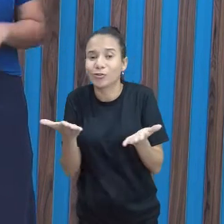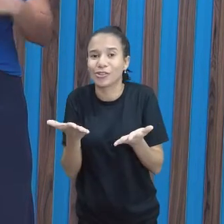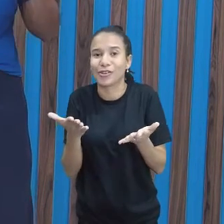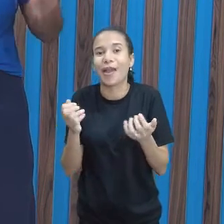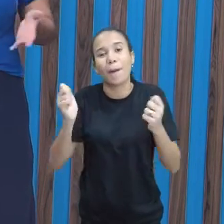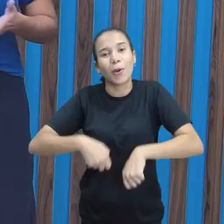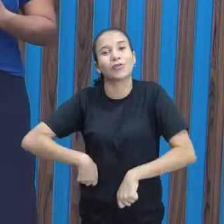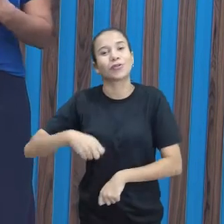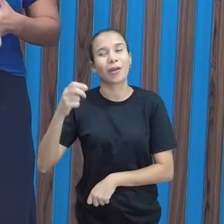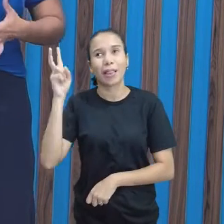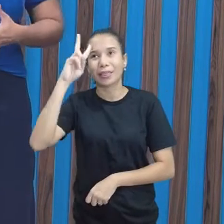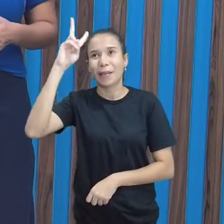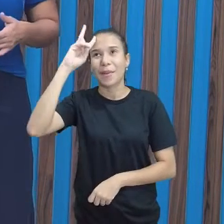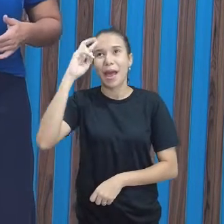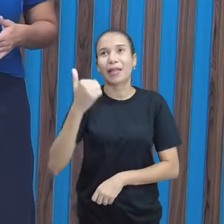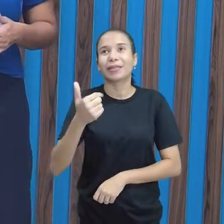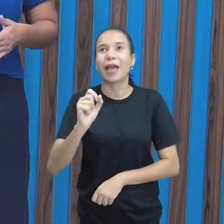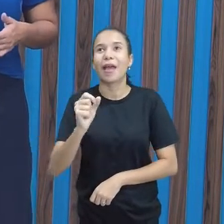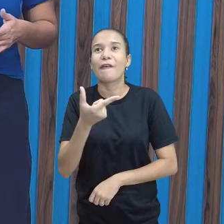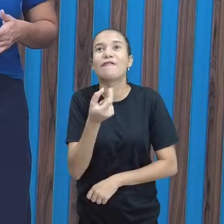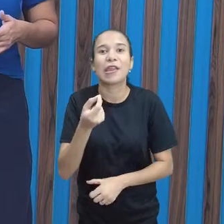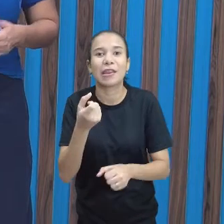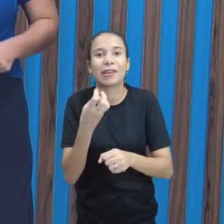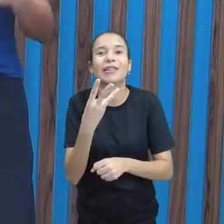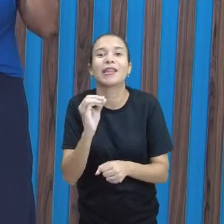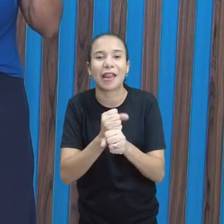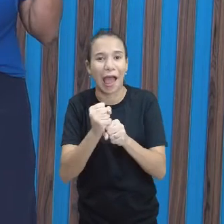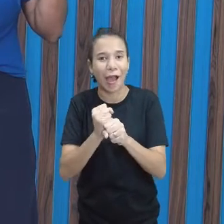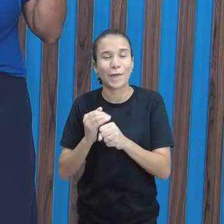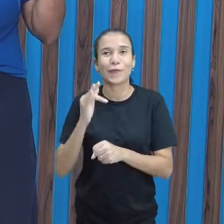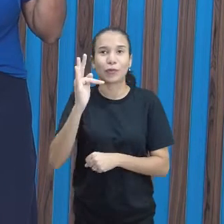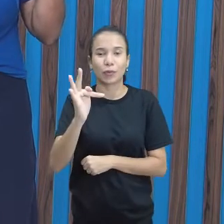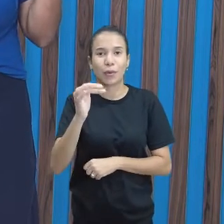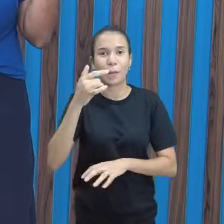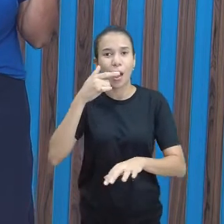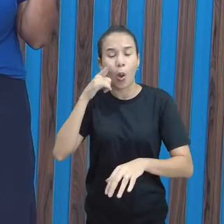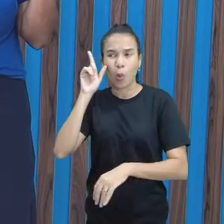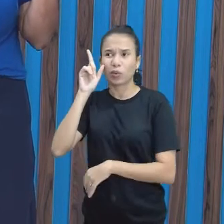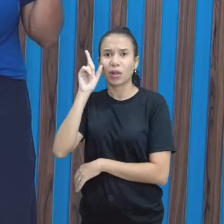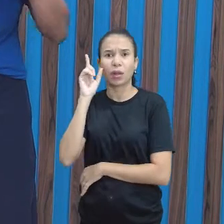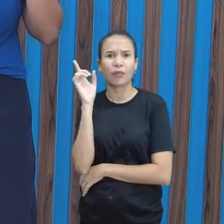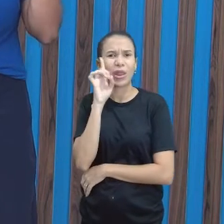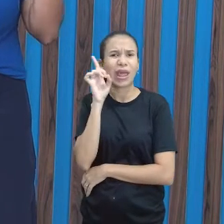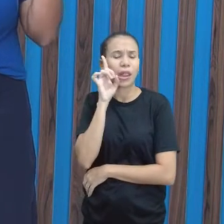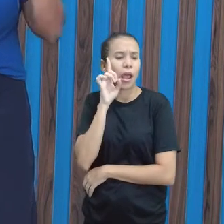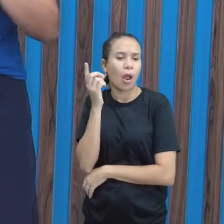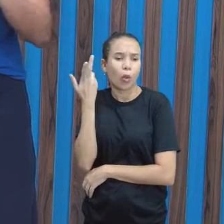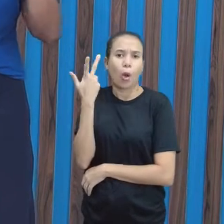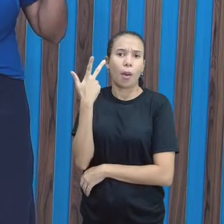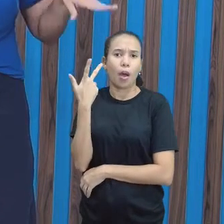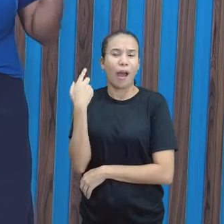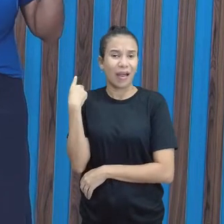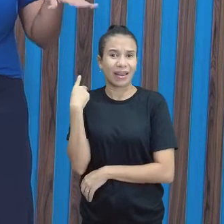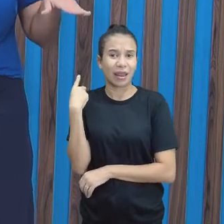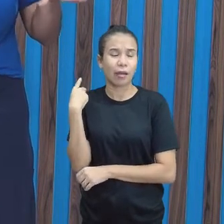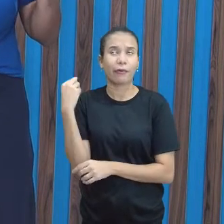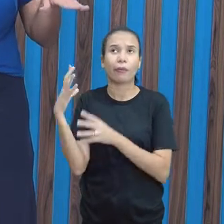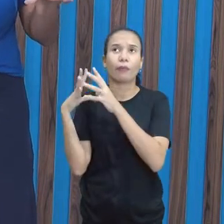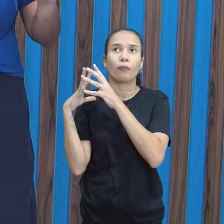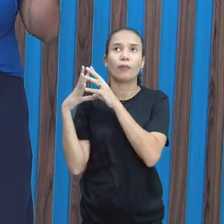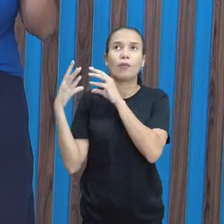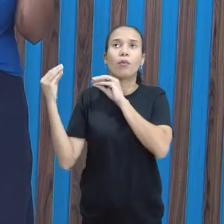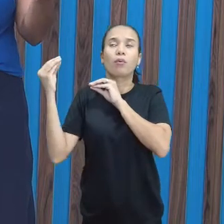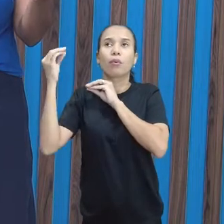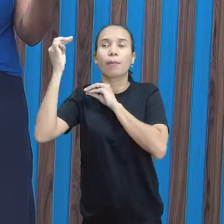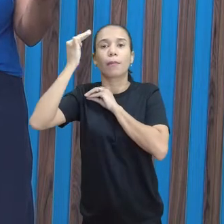eu recorde por 10, 20, 30 anos. A manhã de ontem foi rotineira. Então, ela vai ser apagada da minha